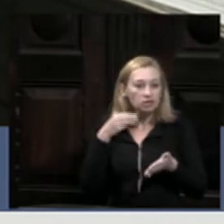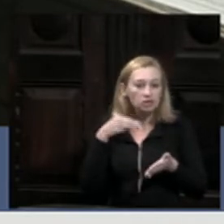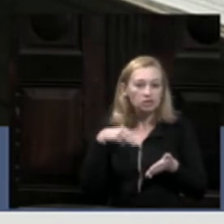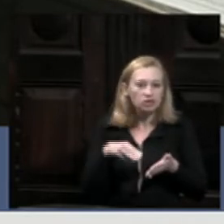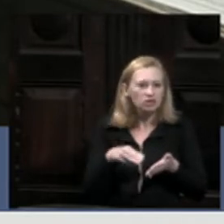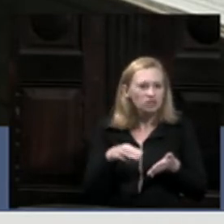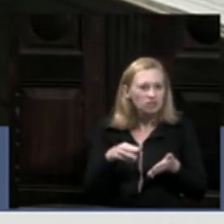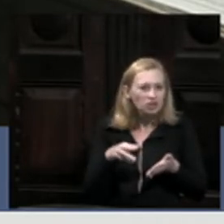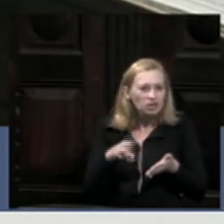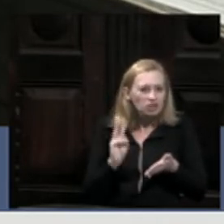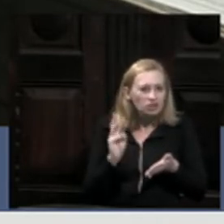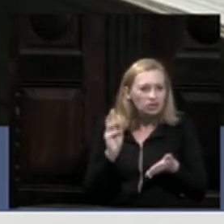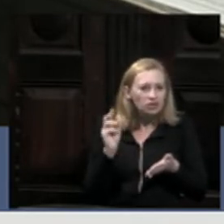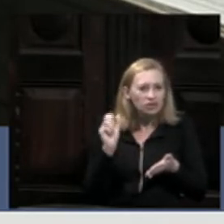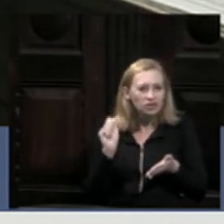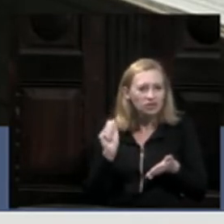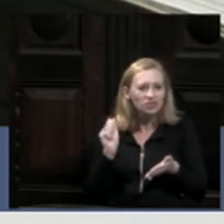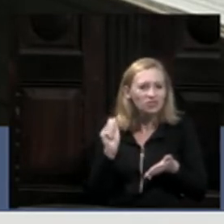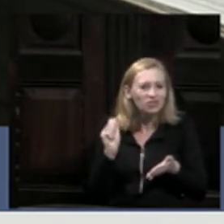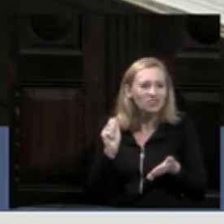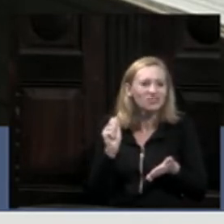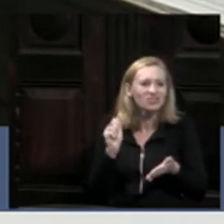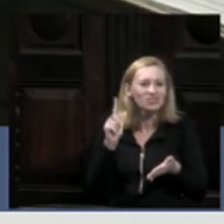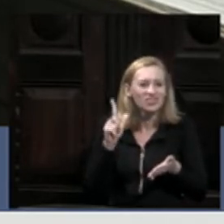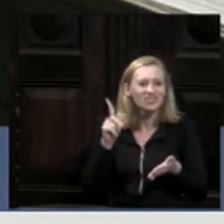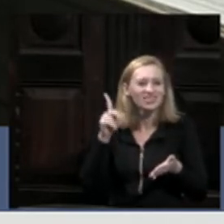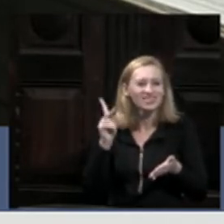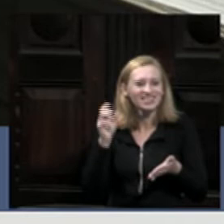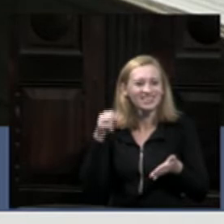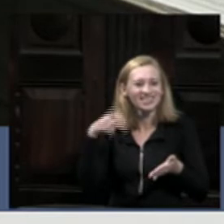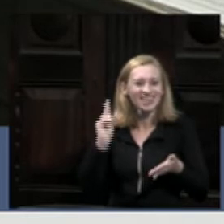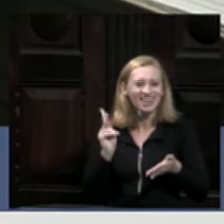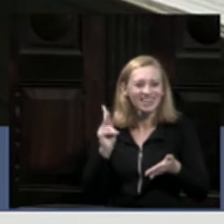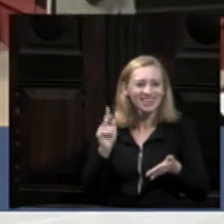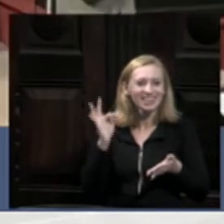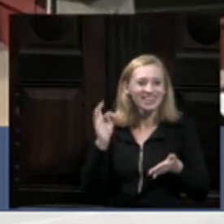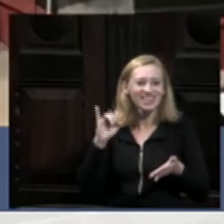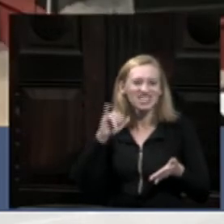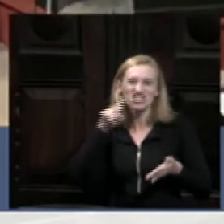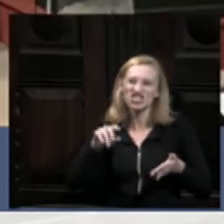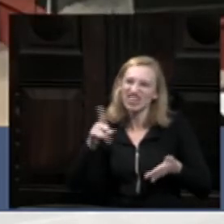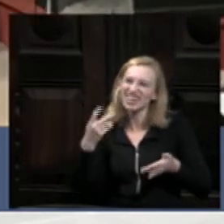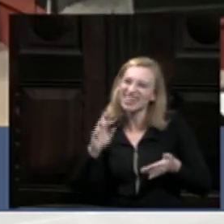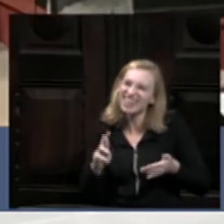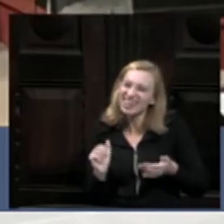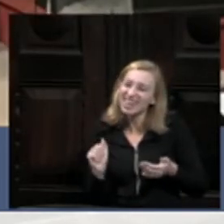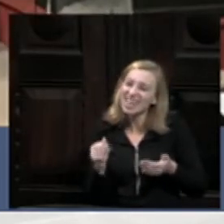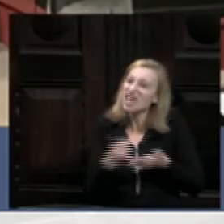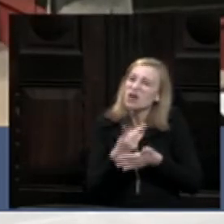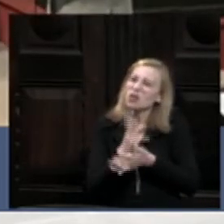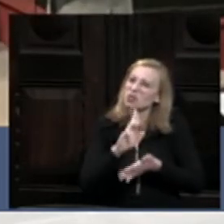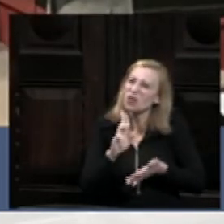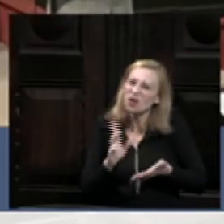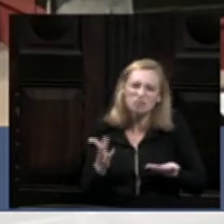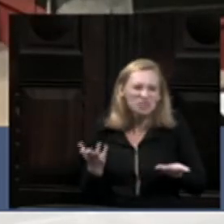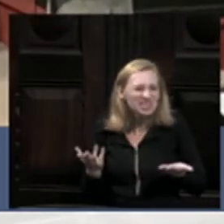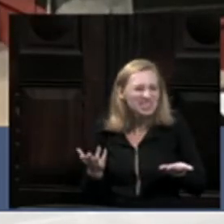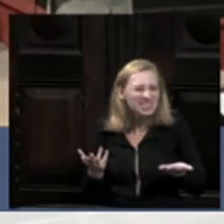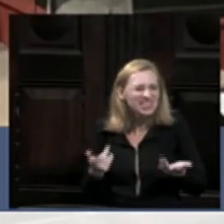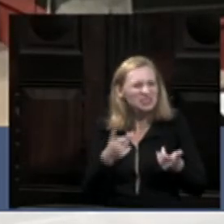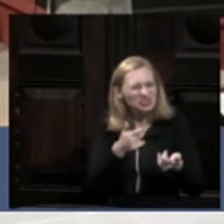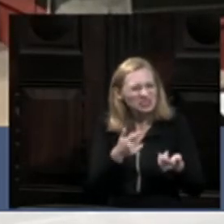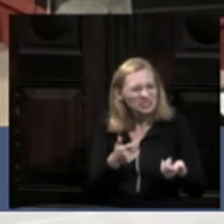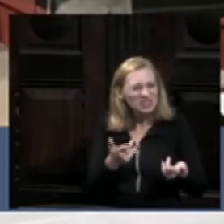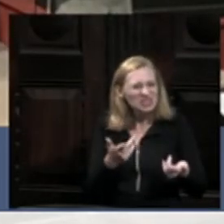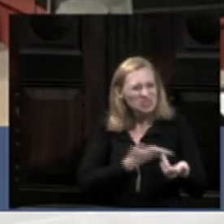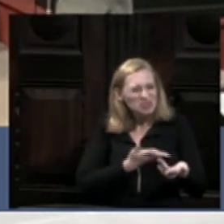Valdec Teixeira. É Zaqueu Teixeira com Valdec? Ou Valdec Carneiro ou Zaqueu Teixeira. É que foram... Vossa Excelência fez uma símbole, uma simbiose. É